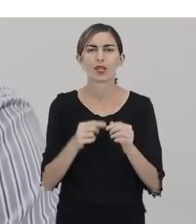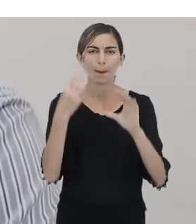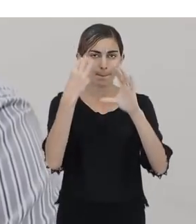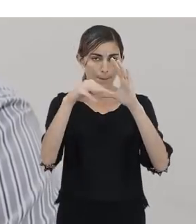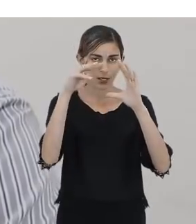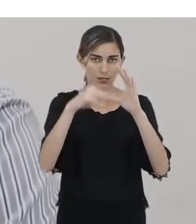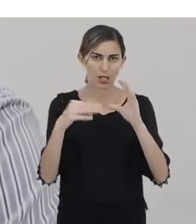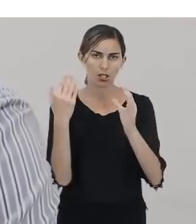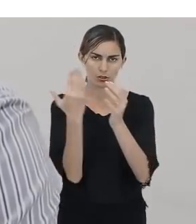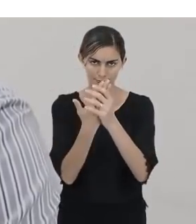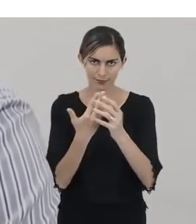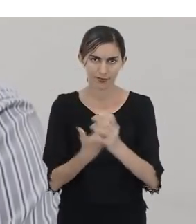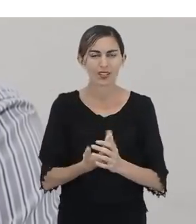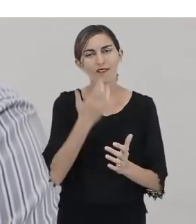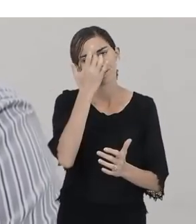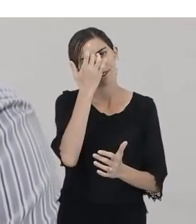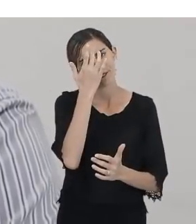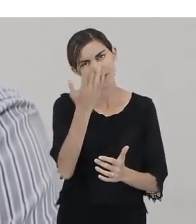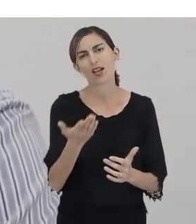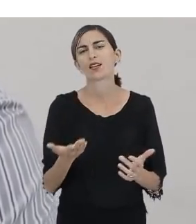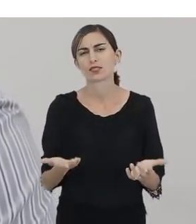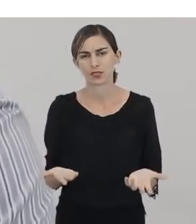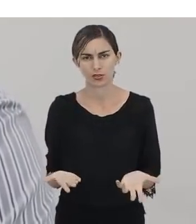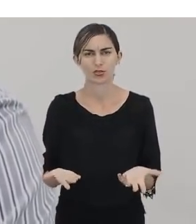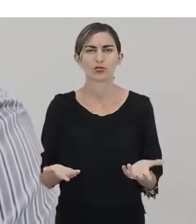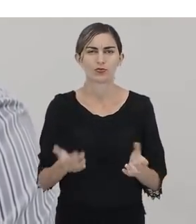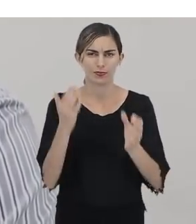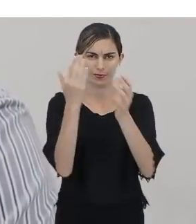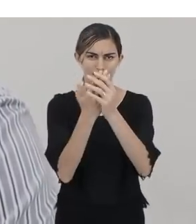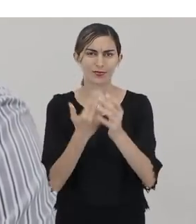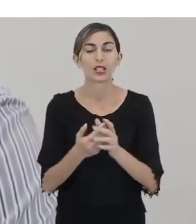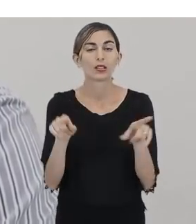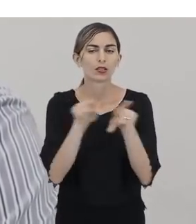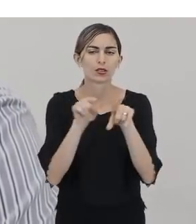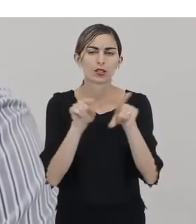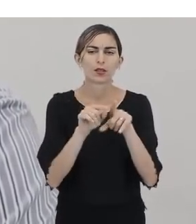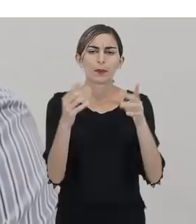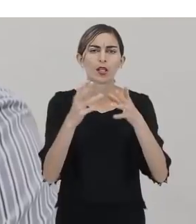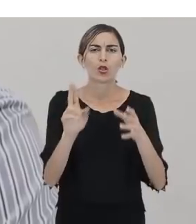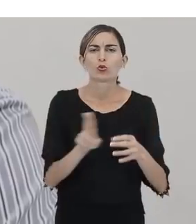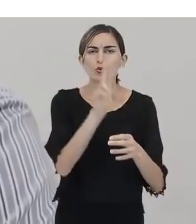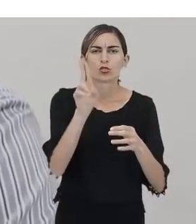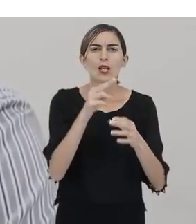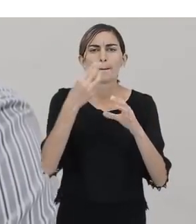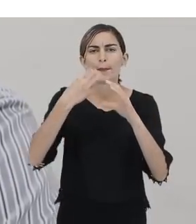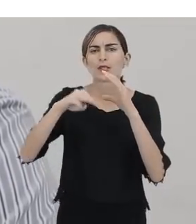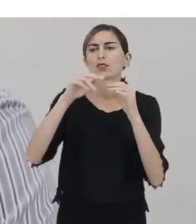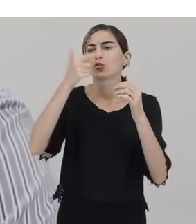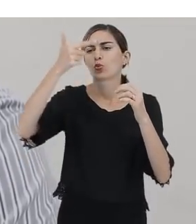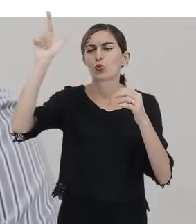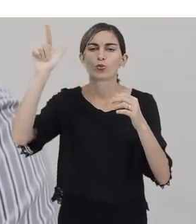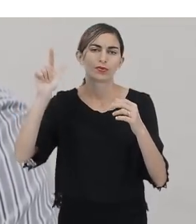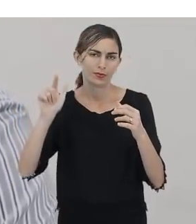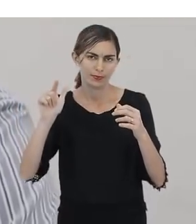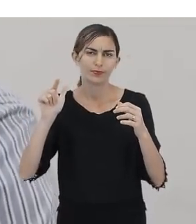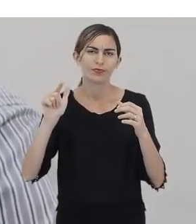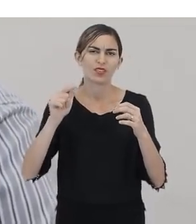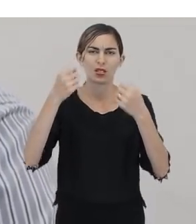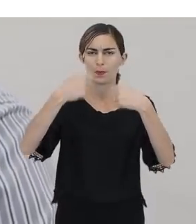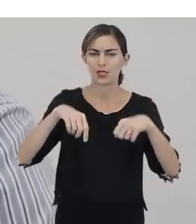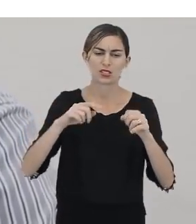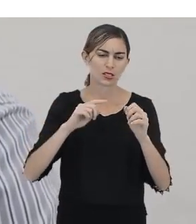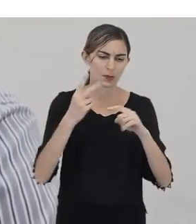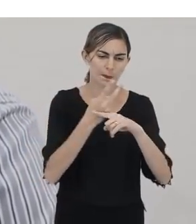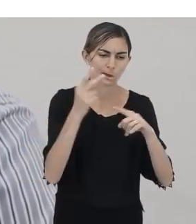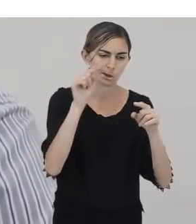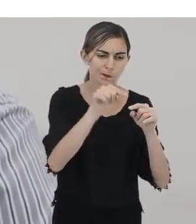colocando as mensagens no arquivo torna isso muito mais fácil, certo? E também, se você quiser usar uma mensagem em diferentes locais da sua aplicação, não precisa